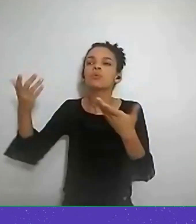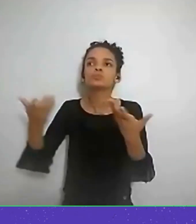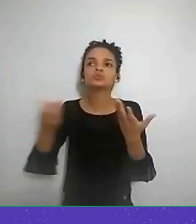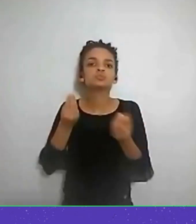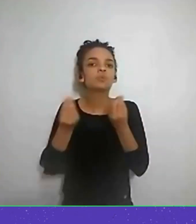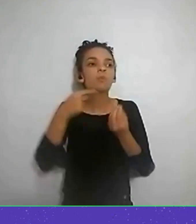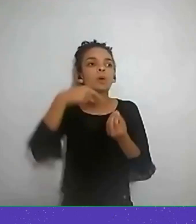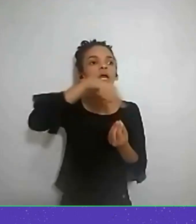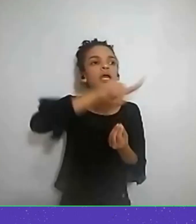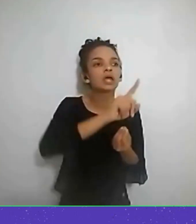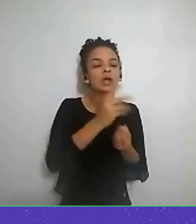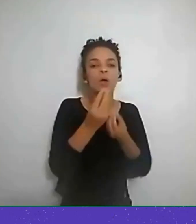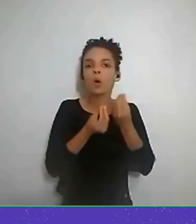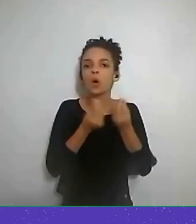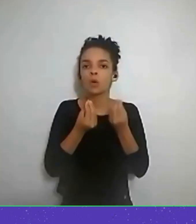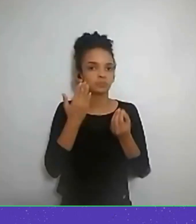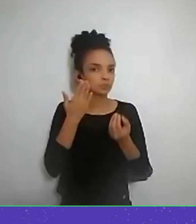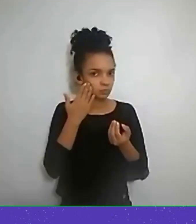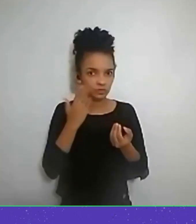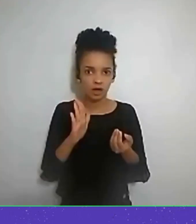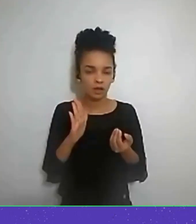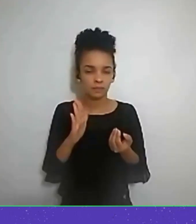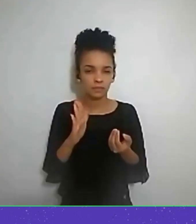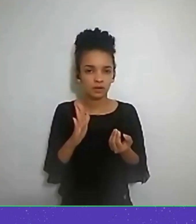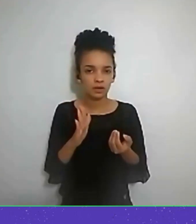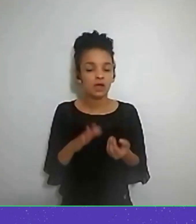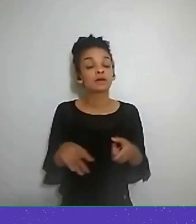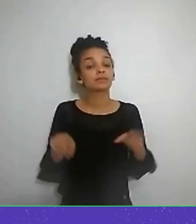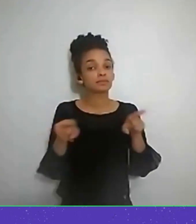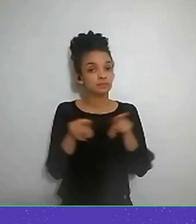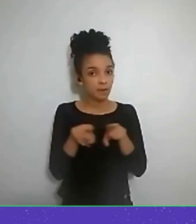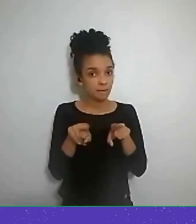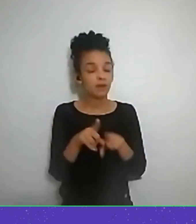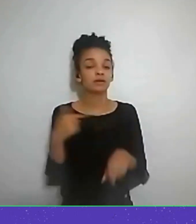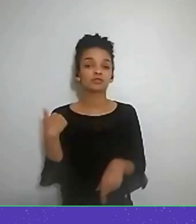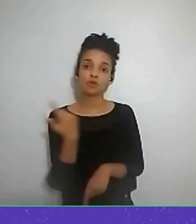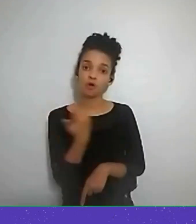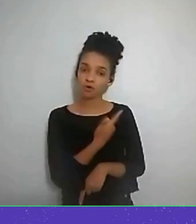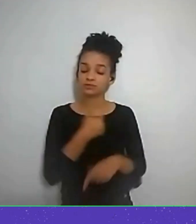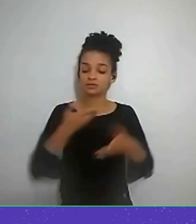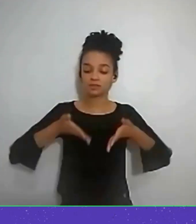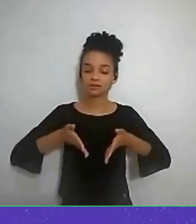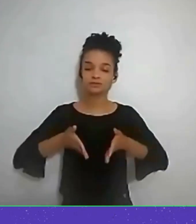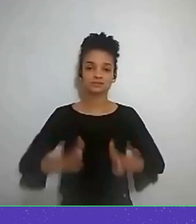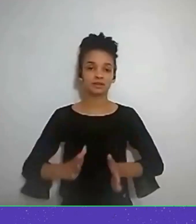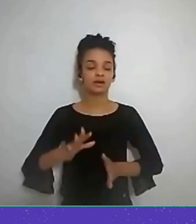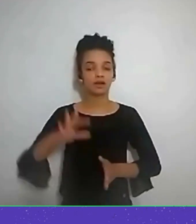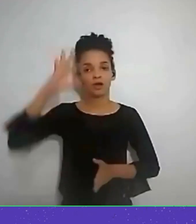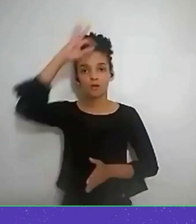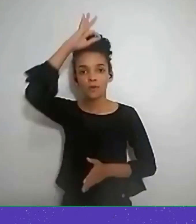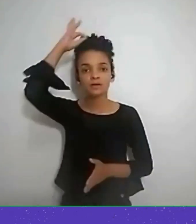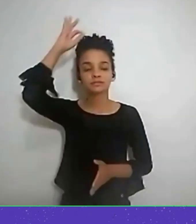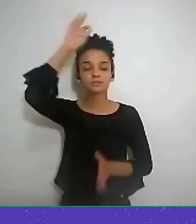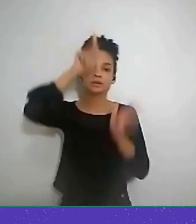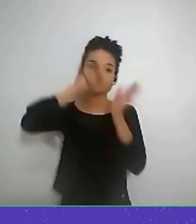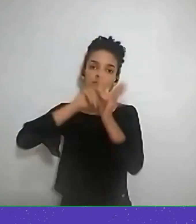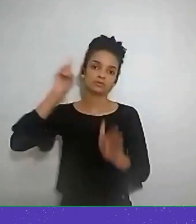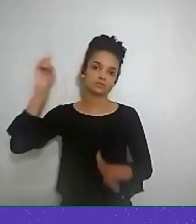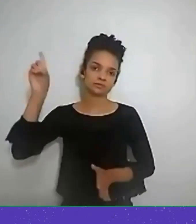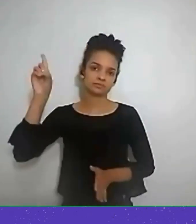vai. Assim é todo nascido do Espírito. Nós não seguimos a nossa tradição,